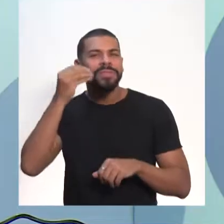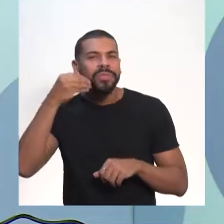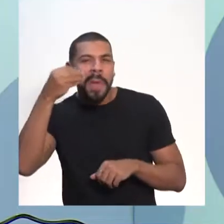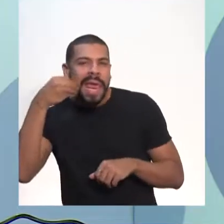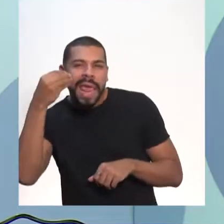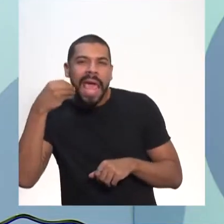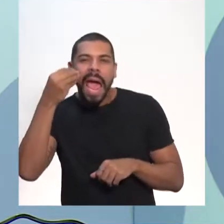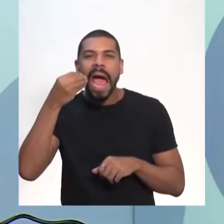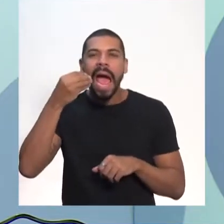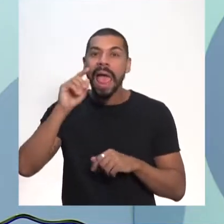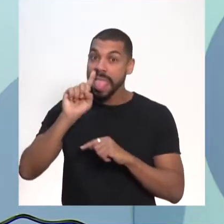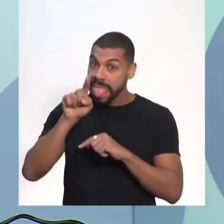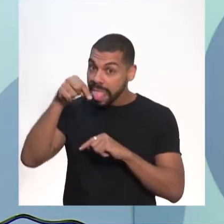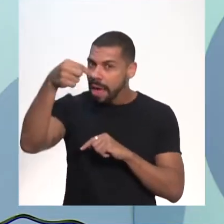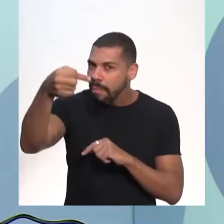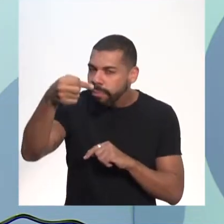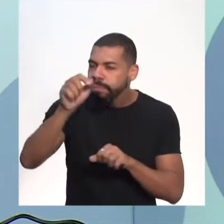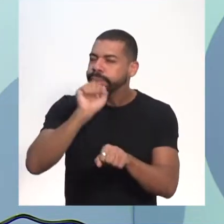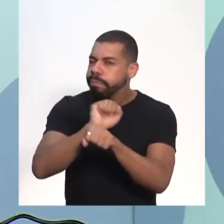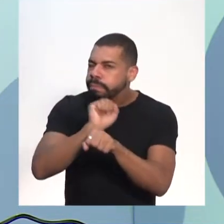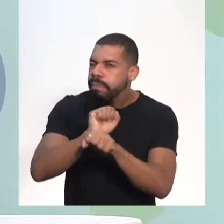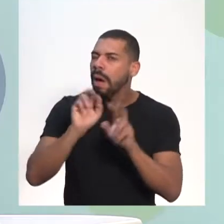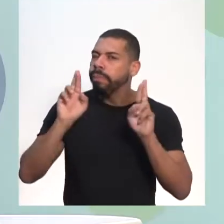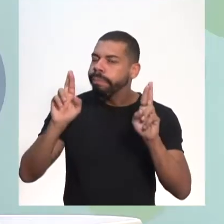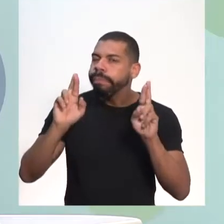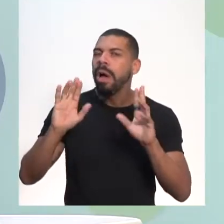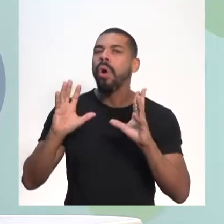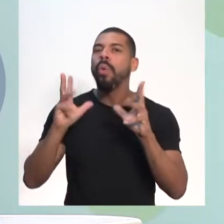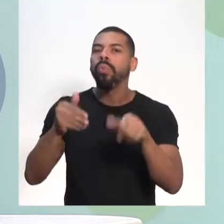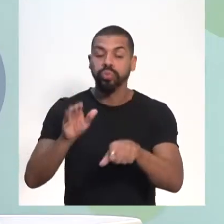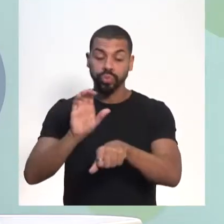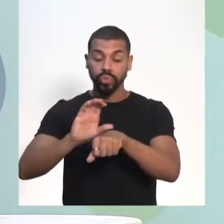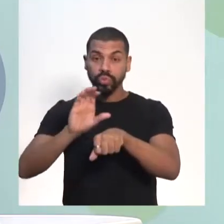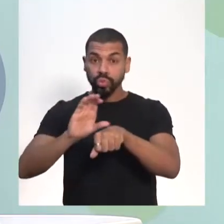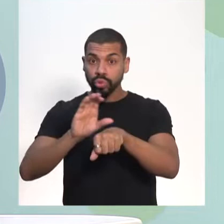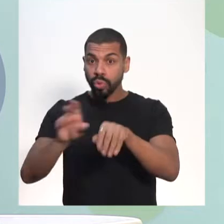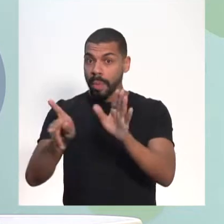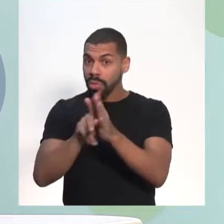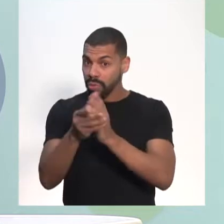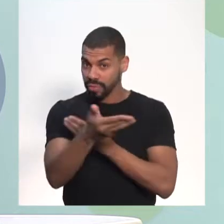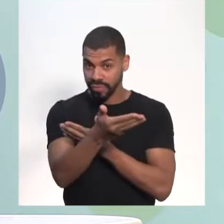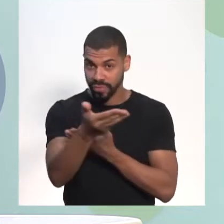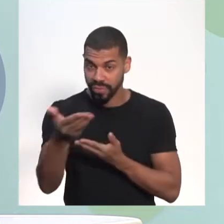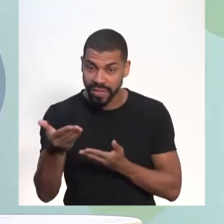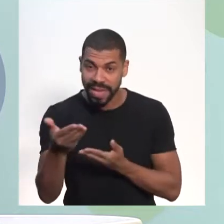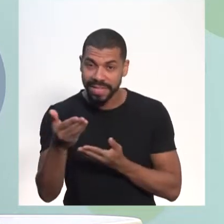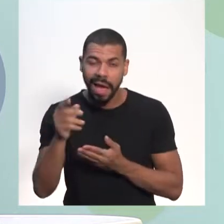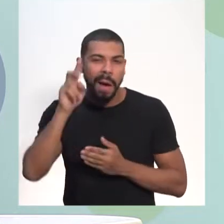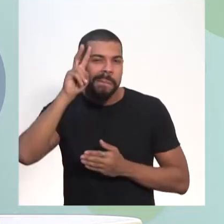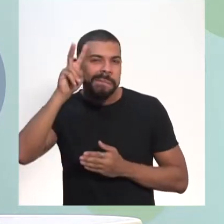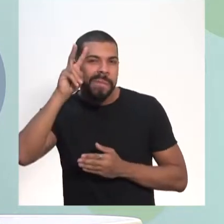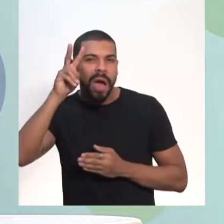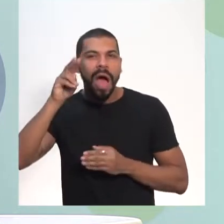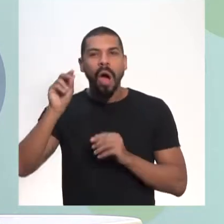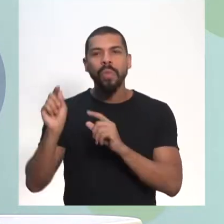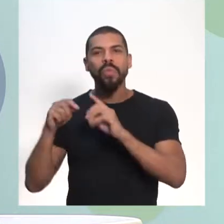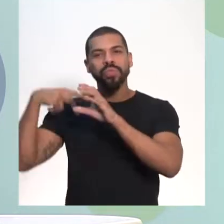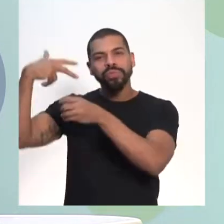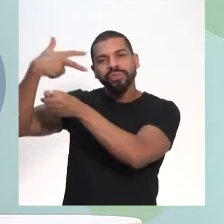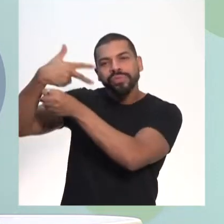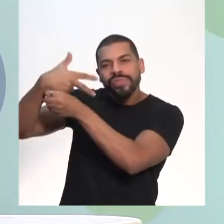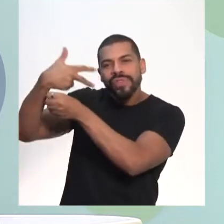central, e em breve nós teremos um curso aí para toda a rede. De qualquer forma, a ideia foi trazer aqui alguns vídeos,